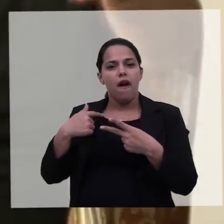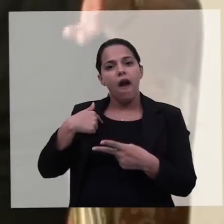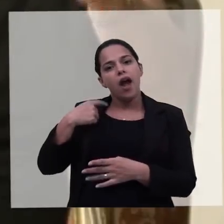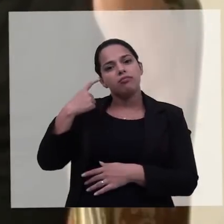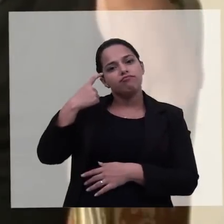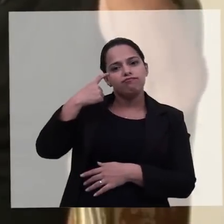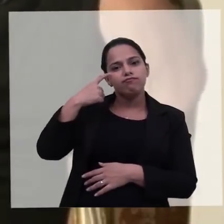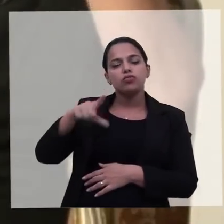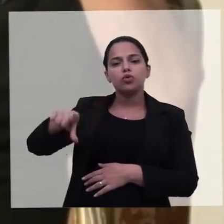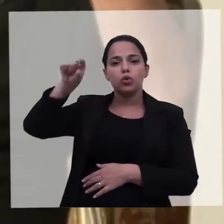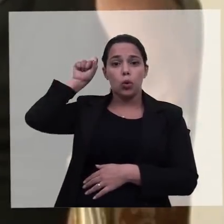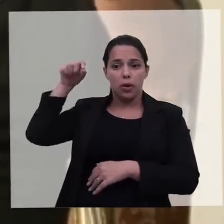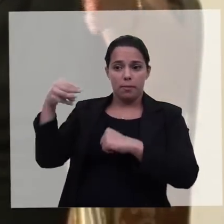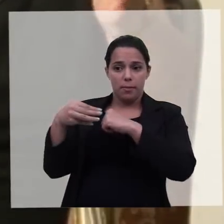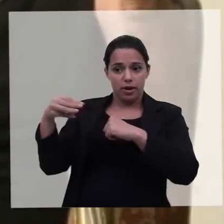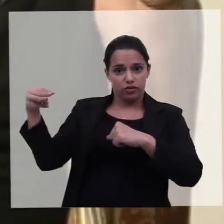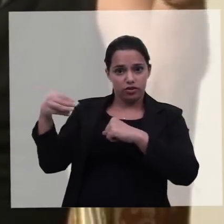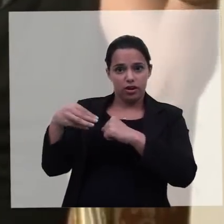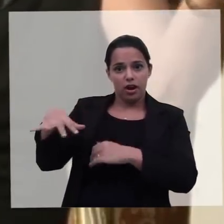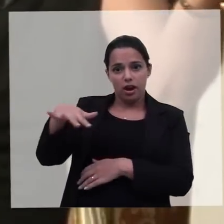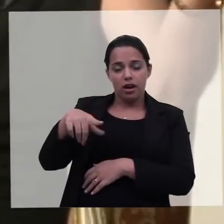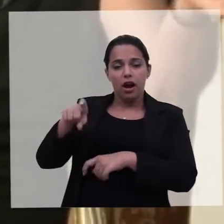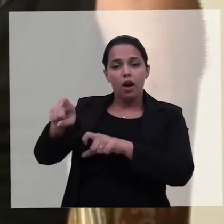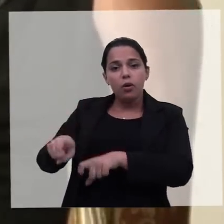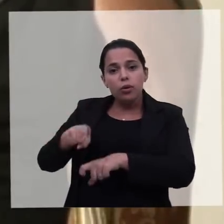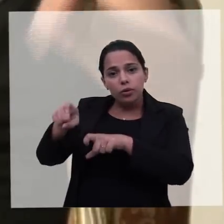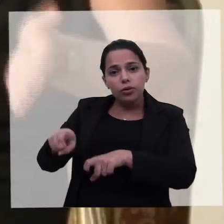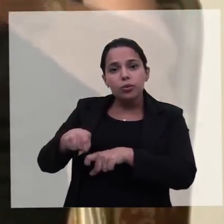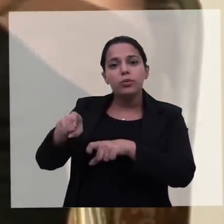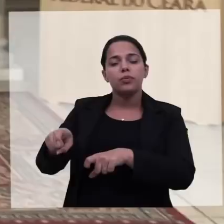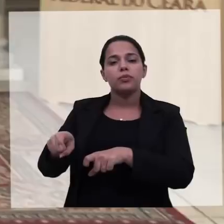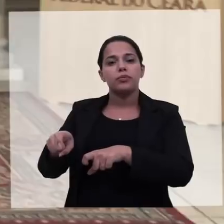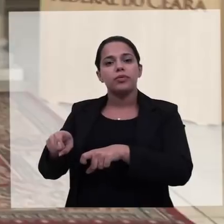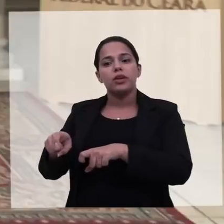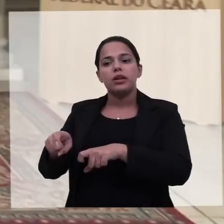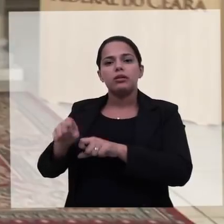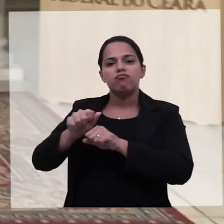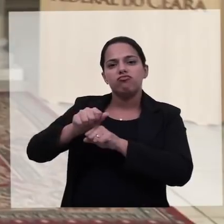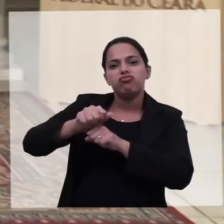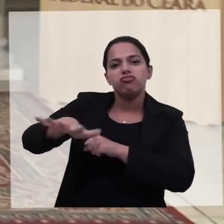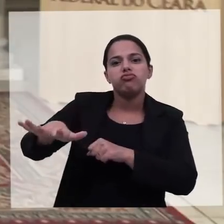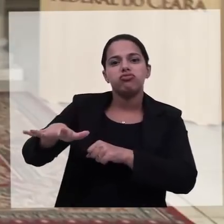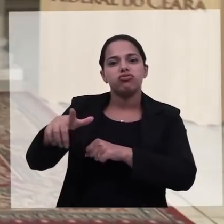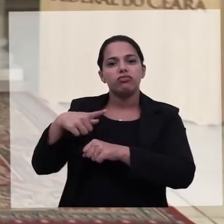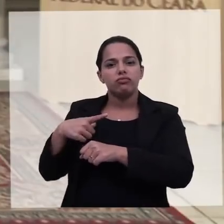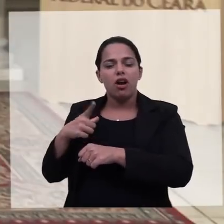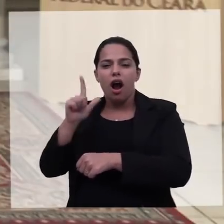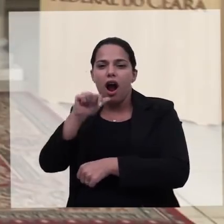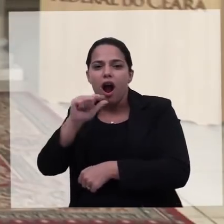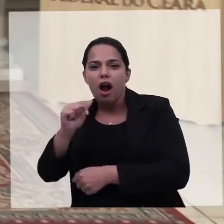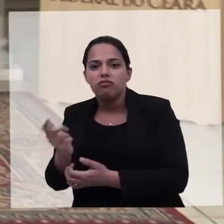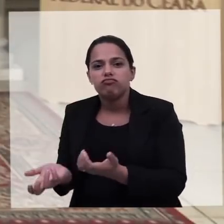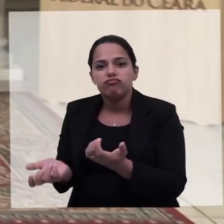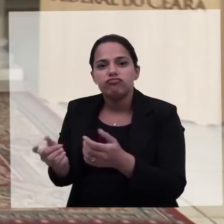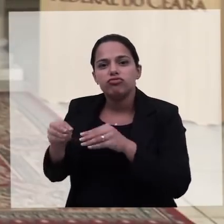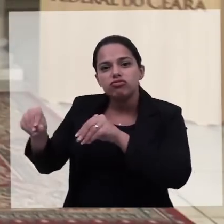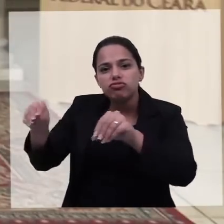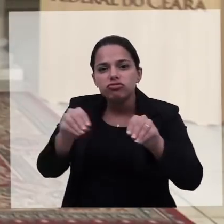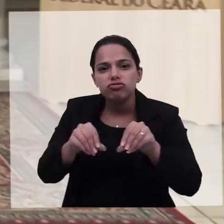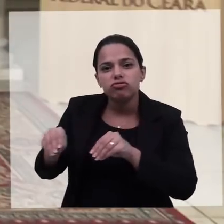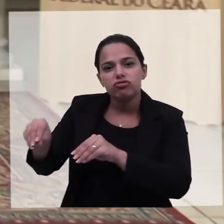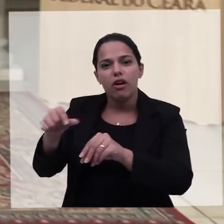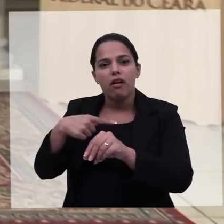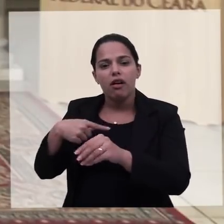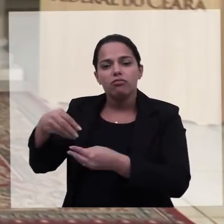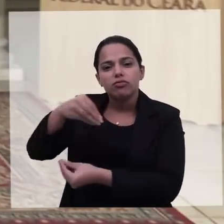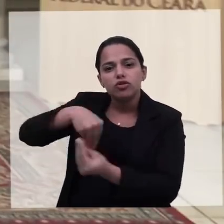eu concorri para o mestrado agronomia, área de concentração, irrigação e drenagem. Né? Era isso que eu ia perguntar, por que